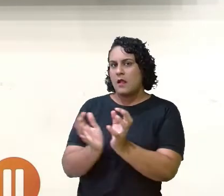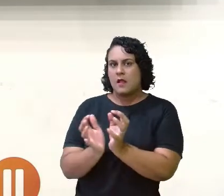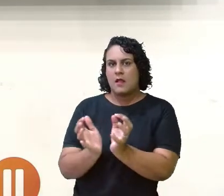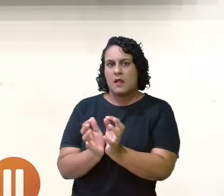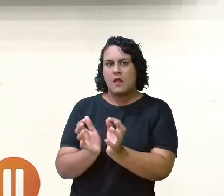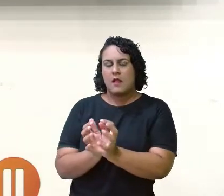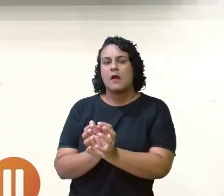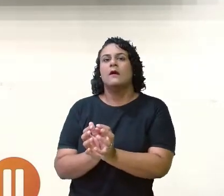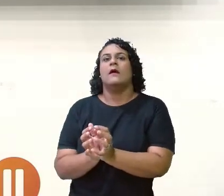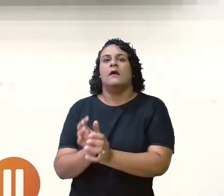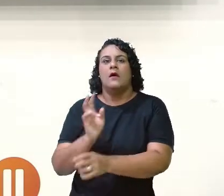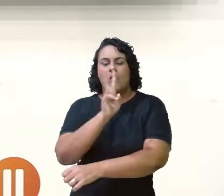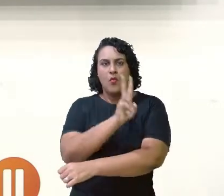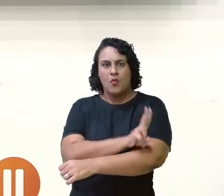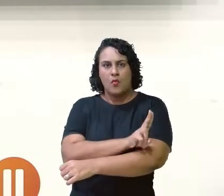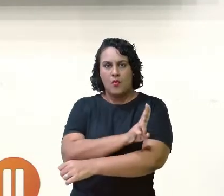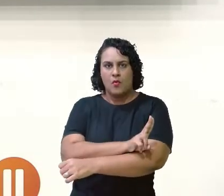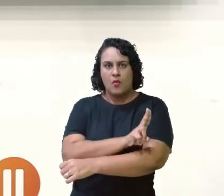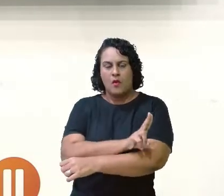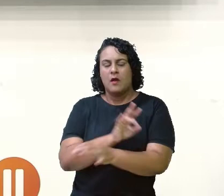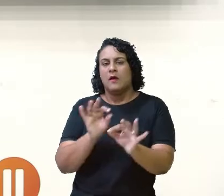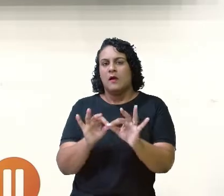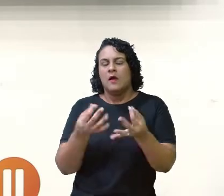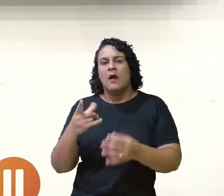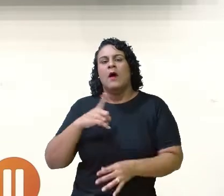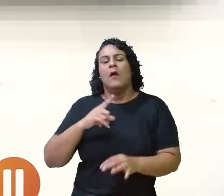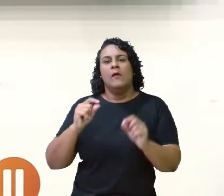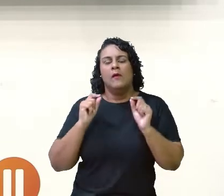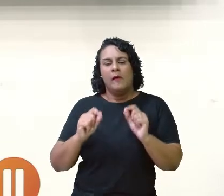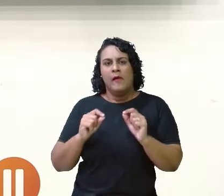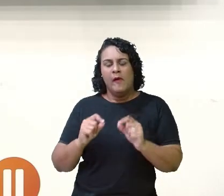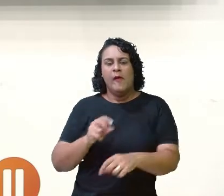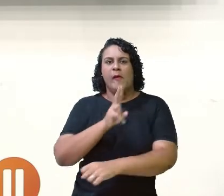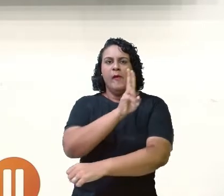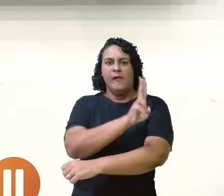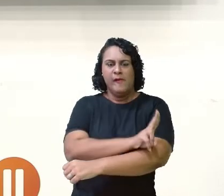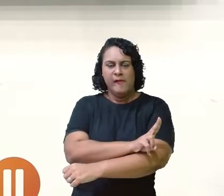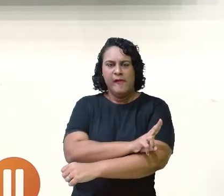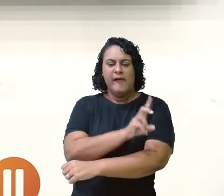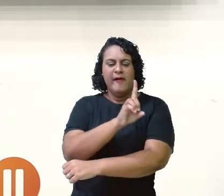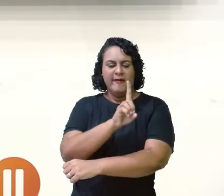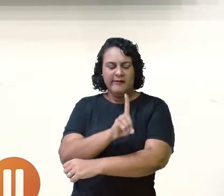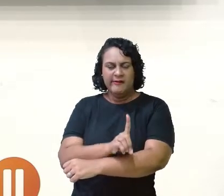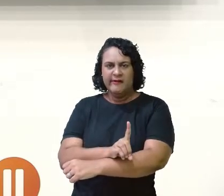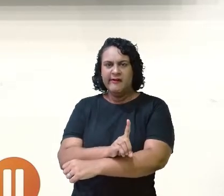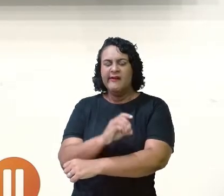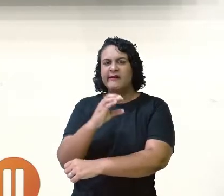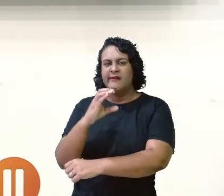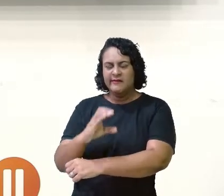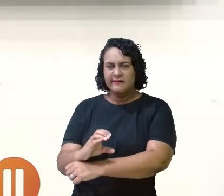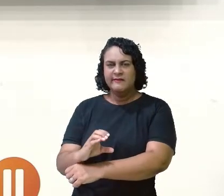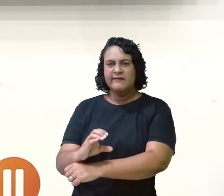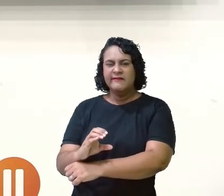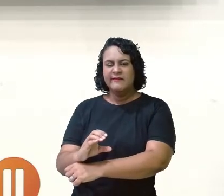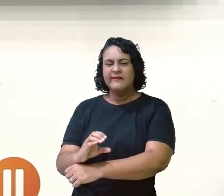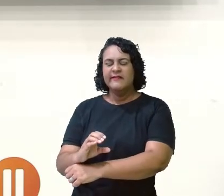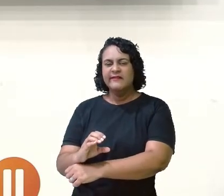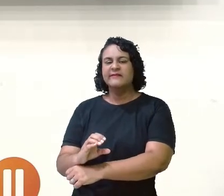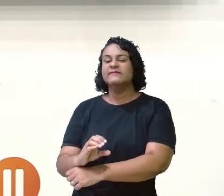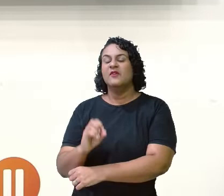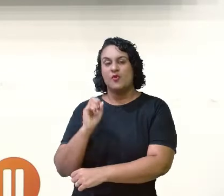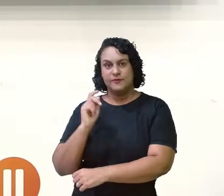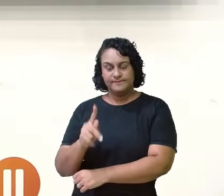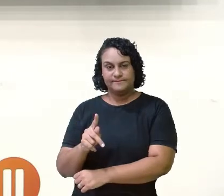das unidades simples, onde eu tenho unidade, dezena, centena.